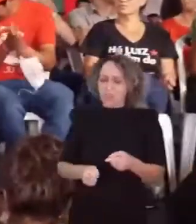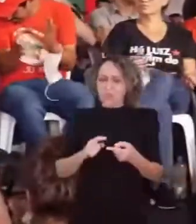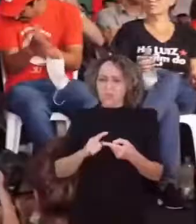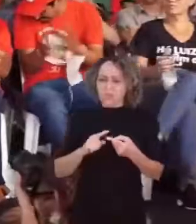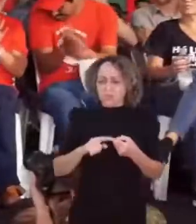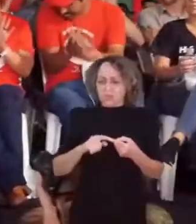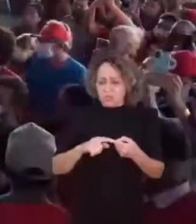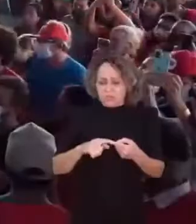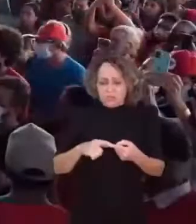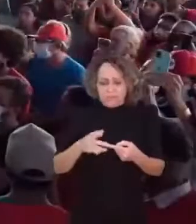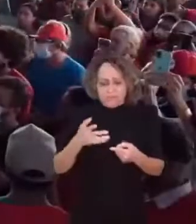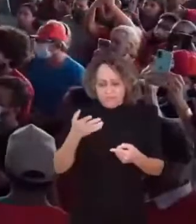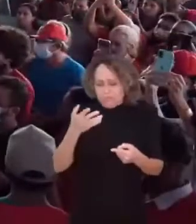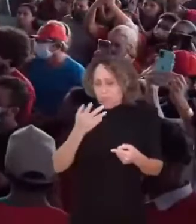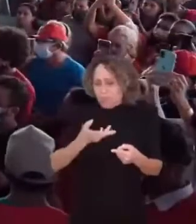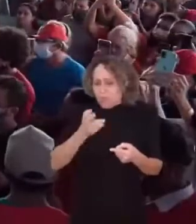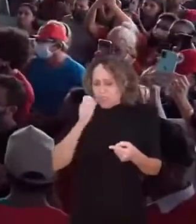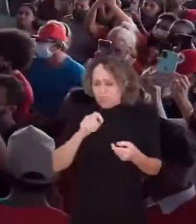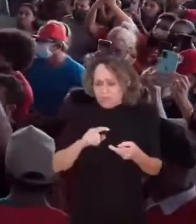diploma que teve.